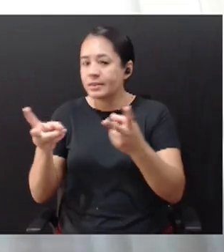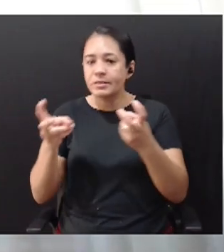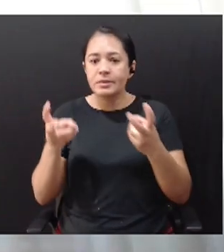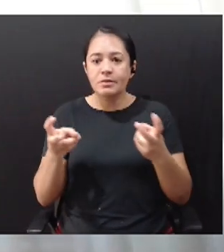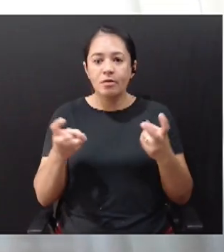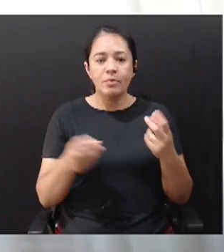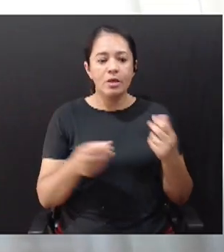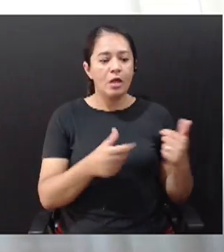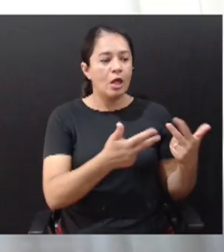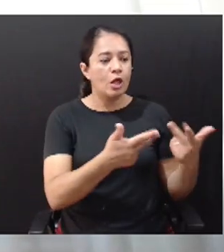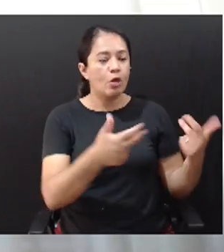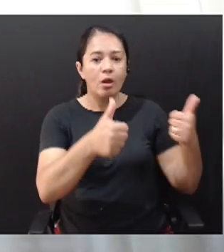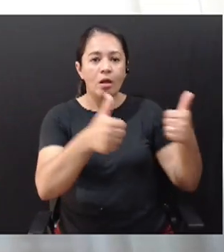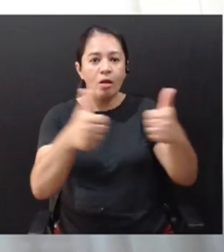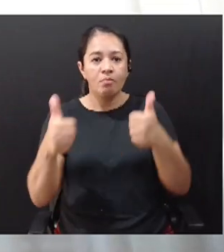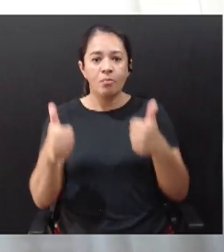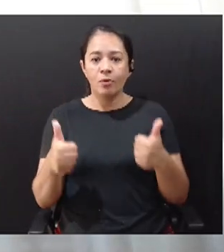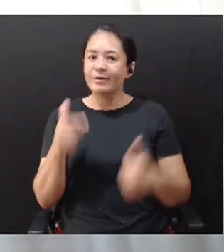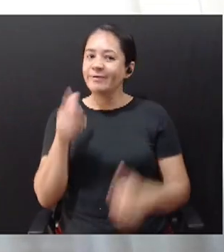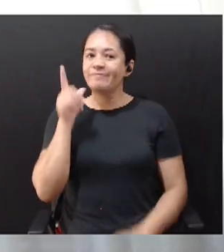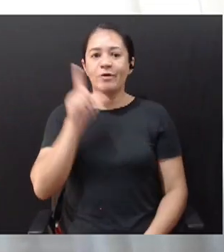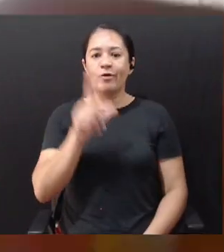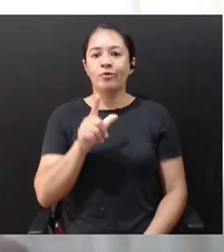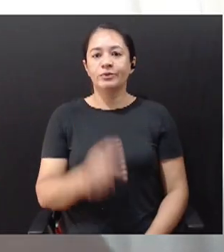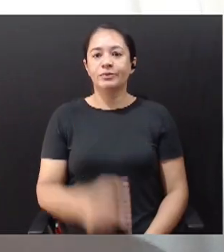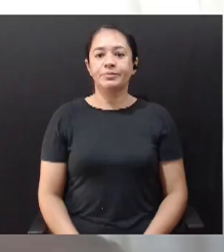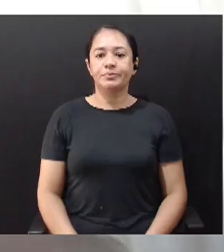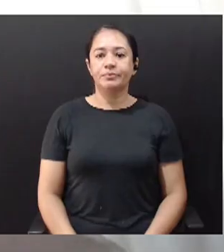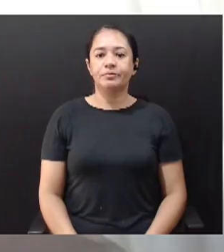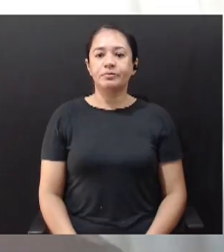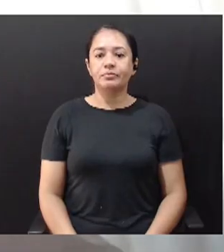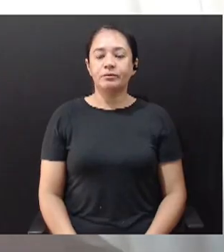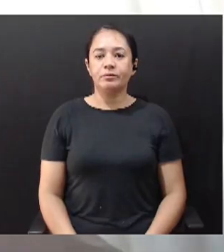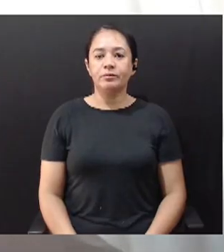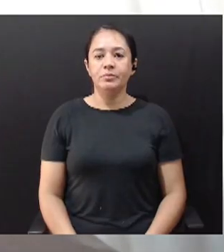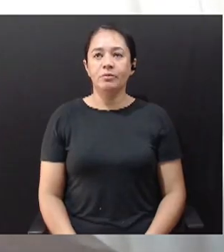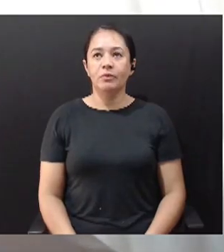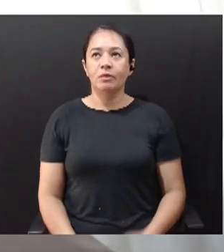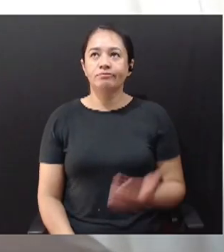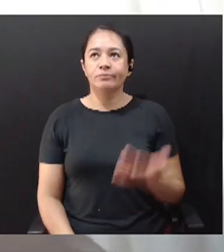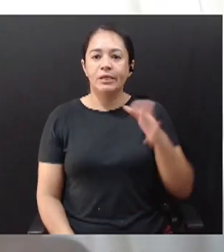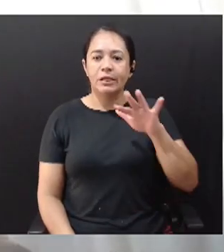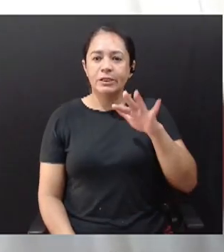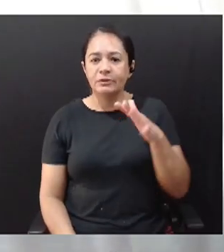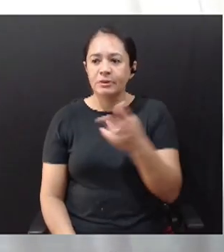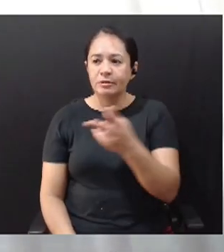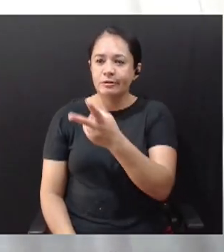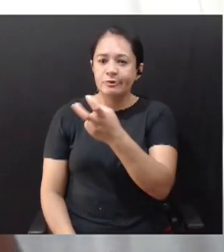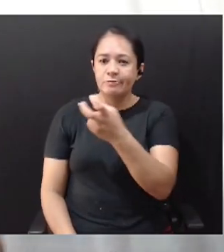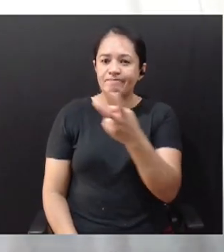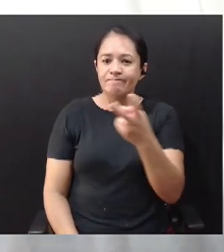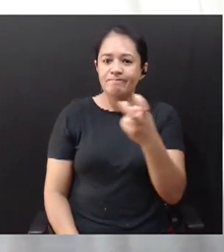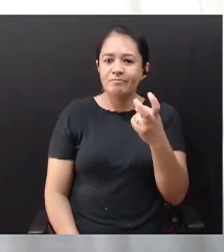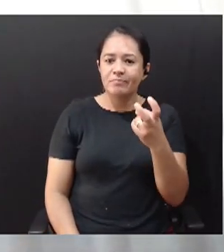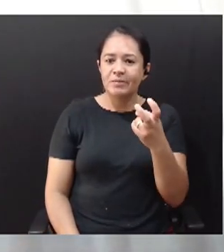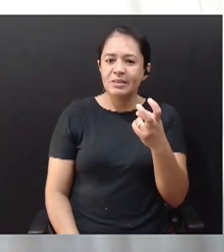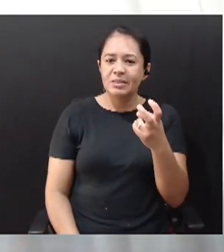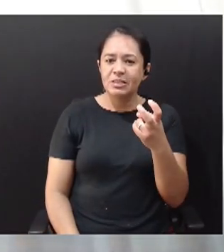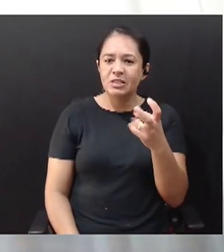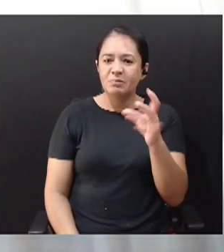positivos, né? A probabilidade é enxergar mais tudo aquilo de negativo que existe dentro de